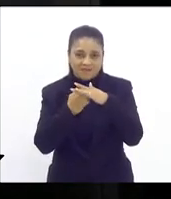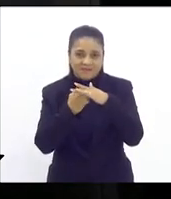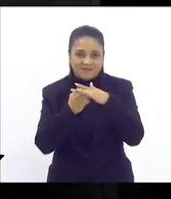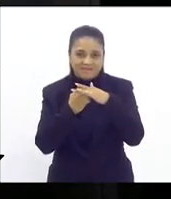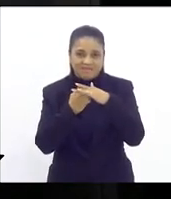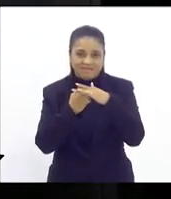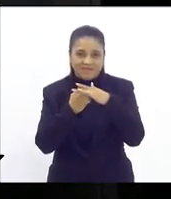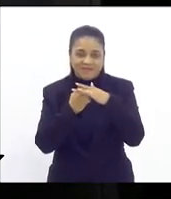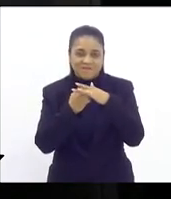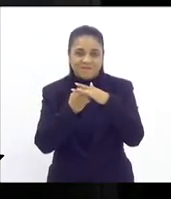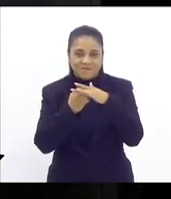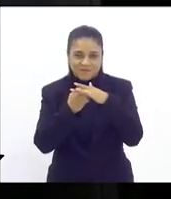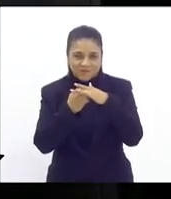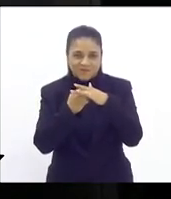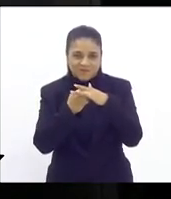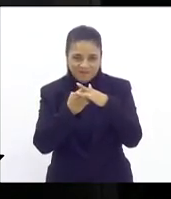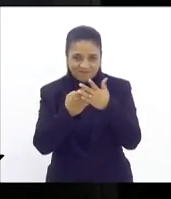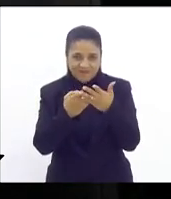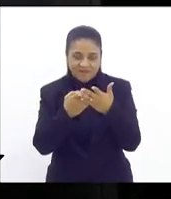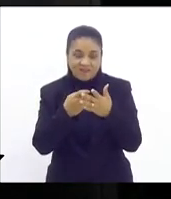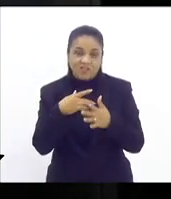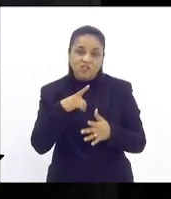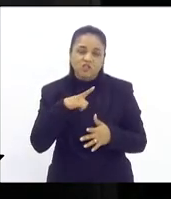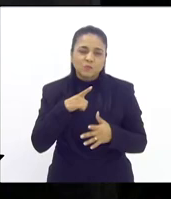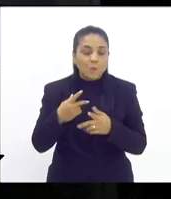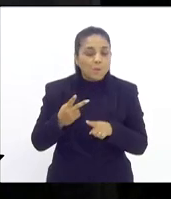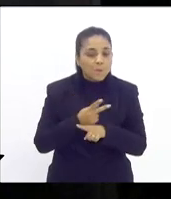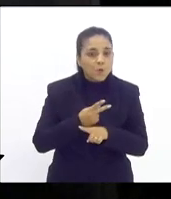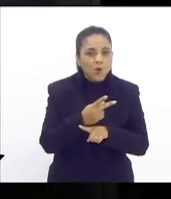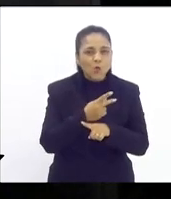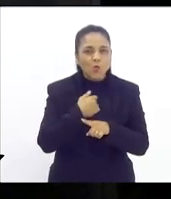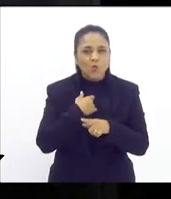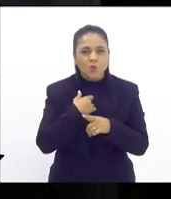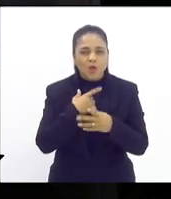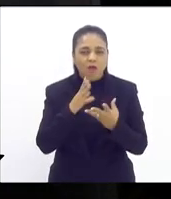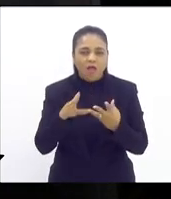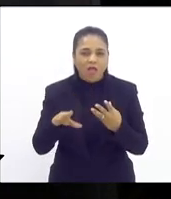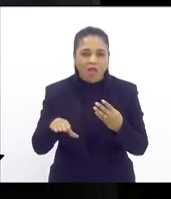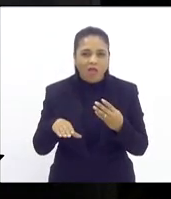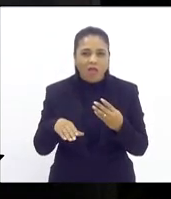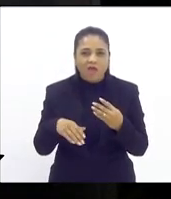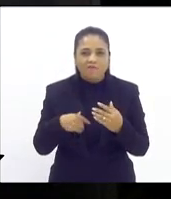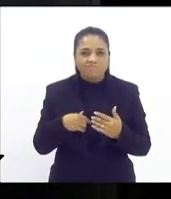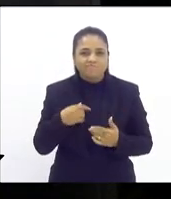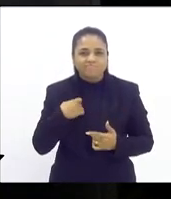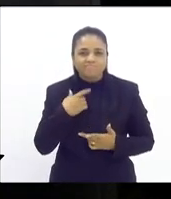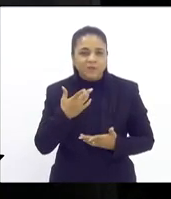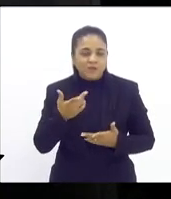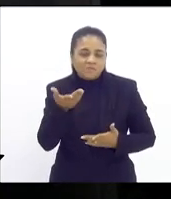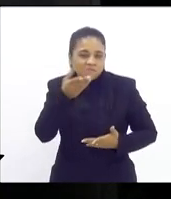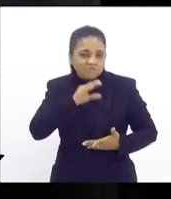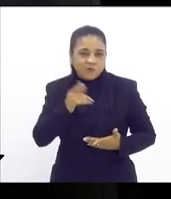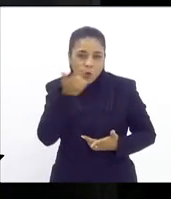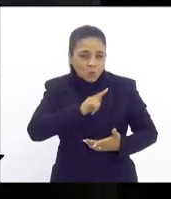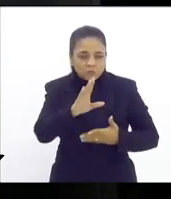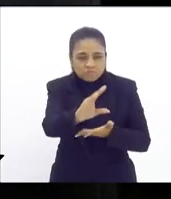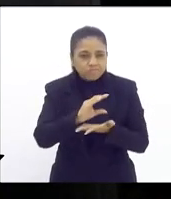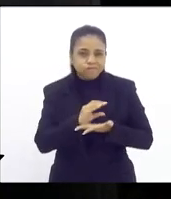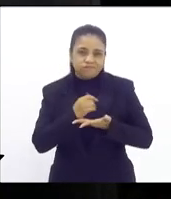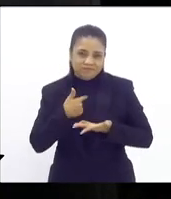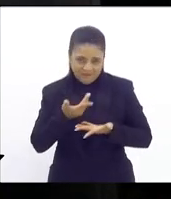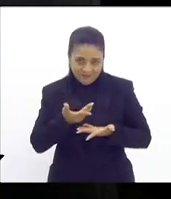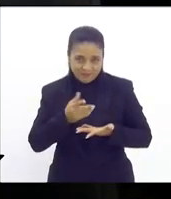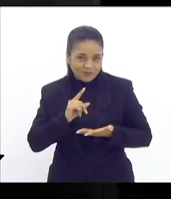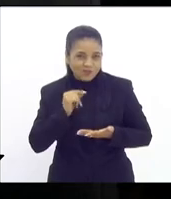apropriado é o que é a vantagem Eles procuram sempre ter vantagem eu acho que dá a empresa não tem que ter